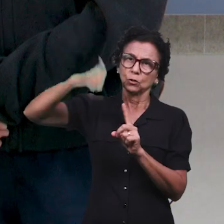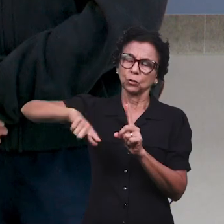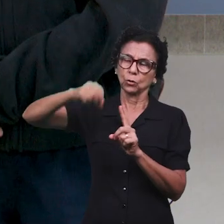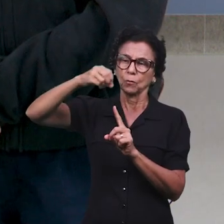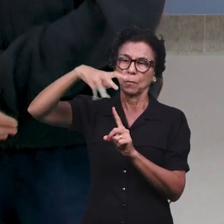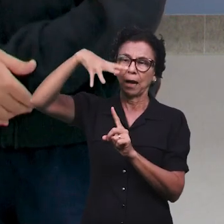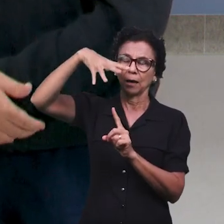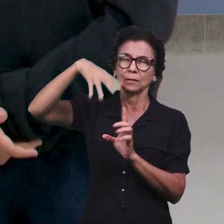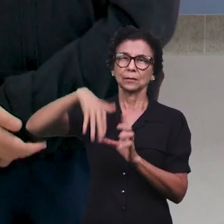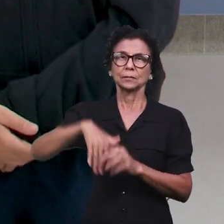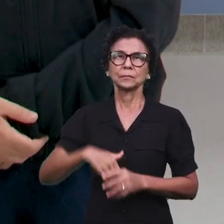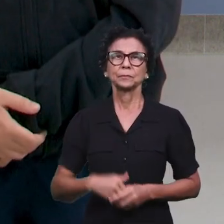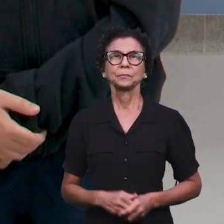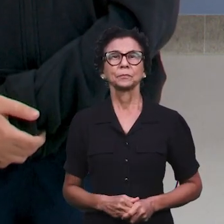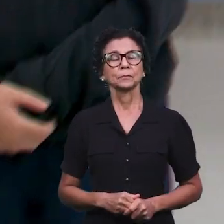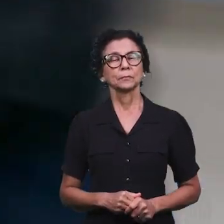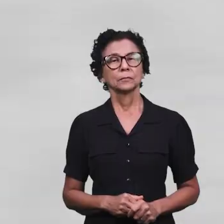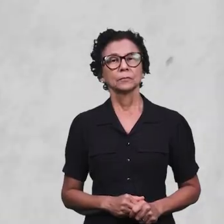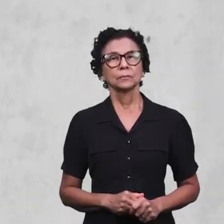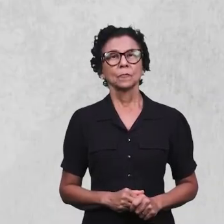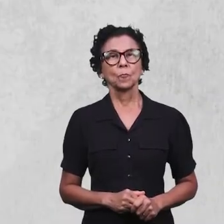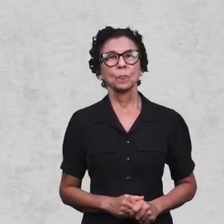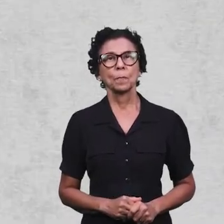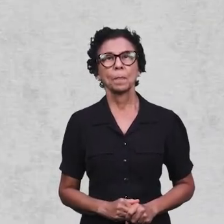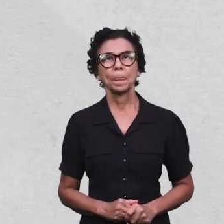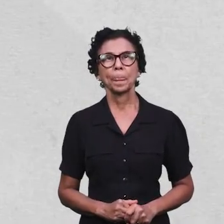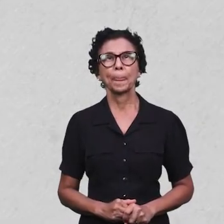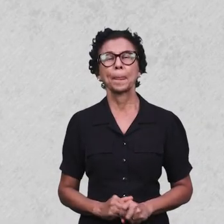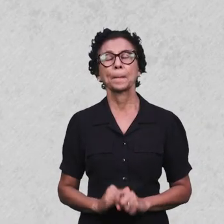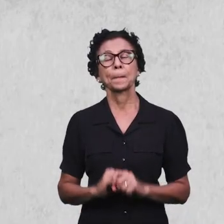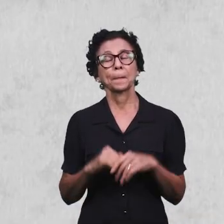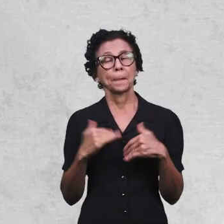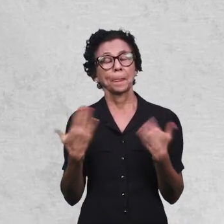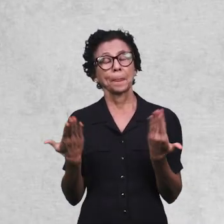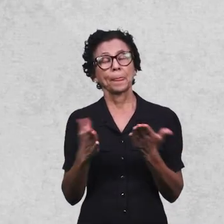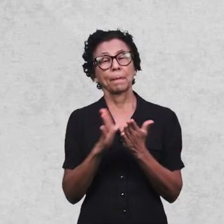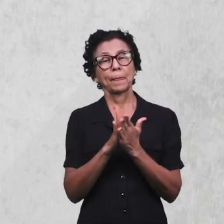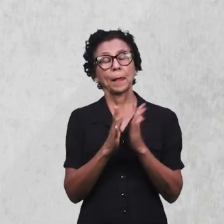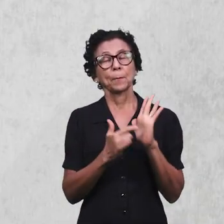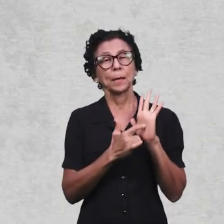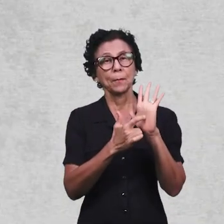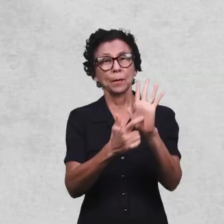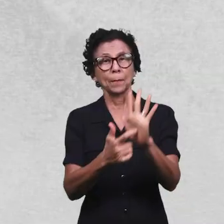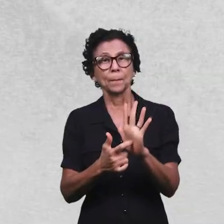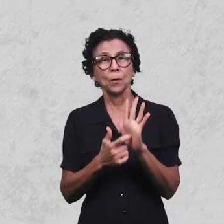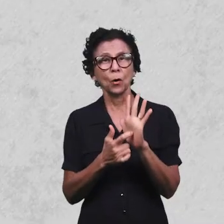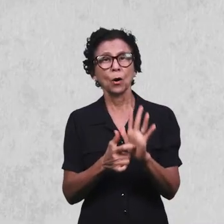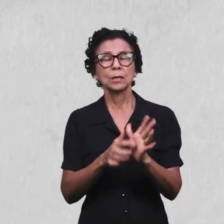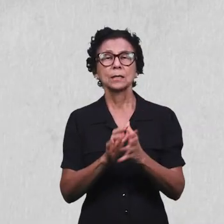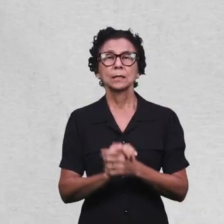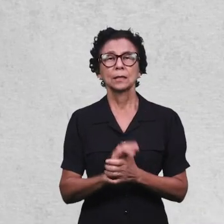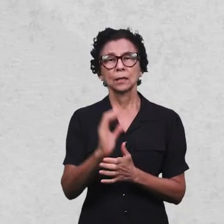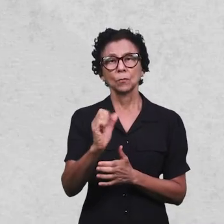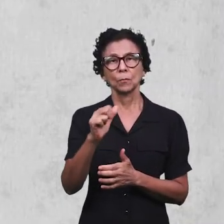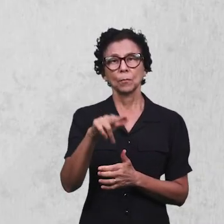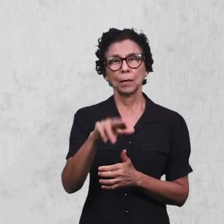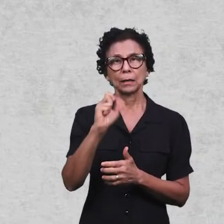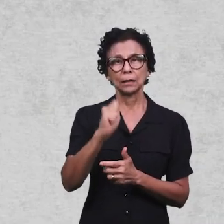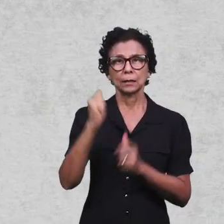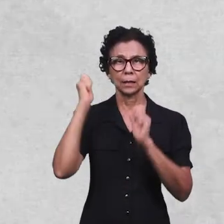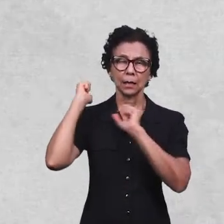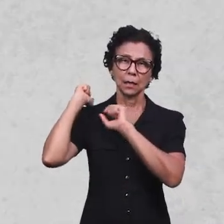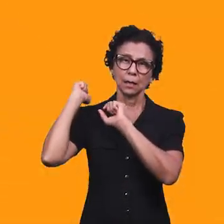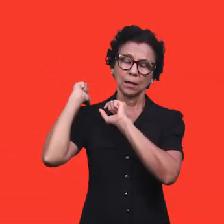Tem um texto da palavra que o Senhor Jesus fala assim, olha, a cana trilhada não quebrará, nem apagará o pavio